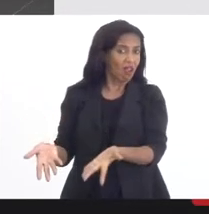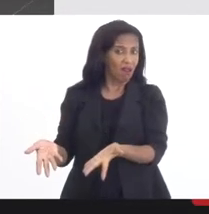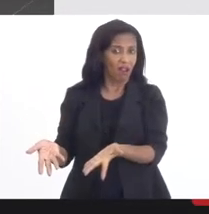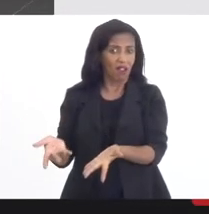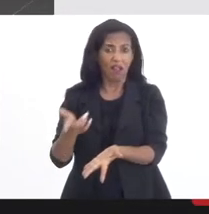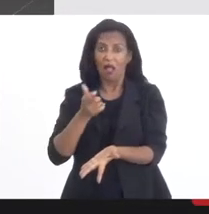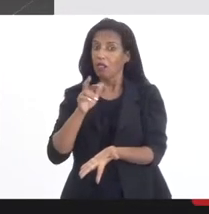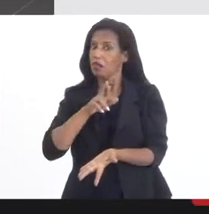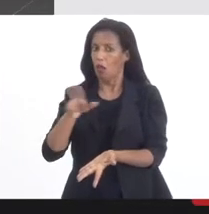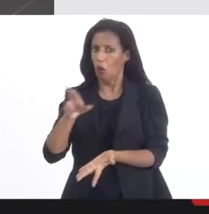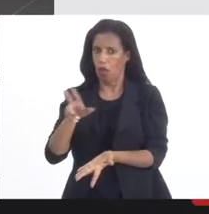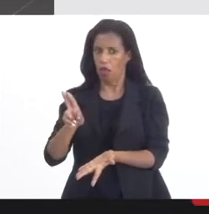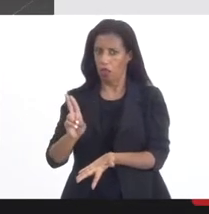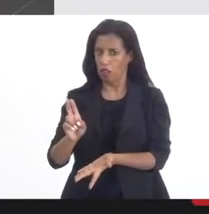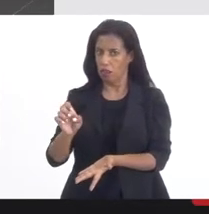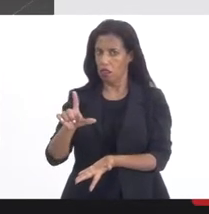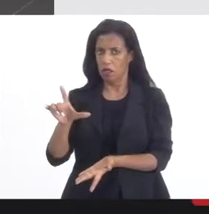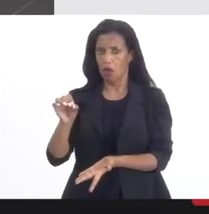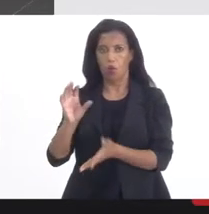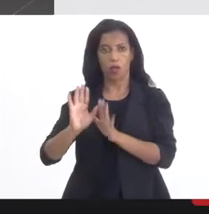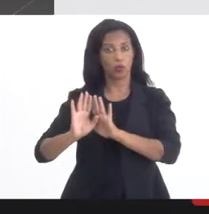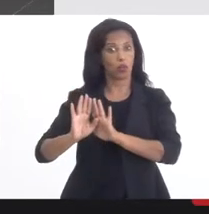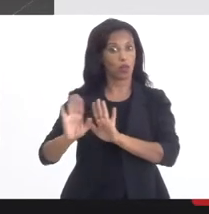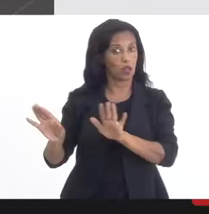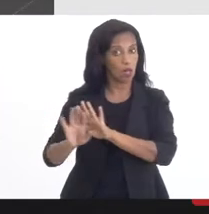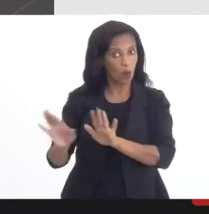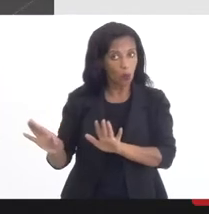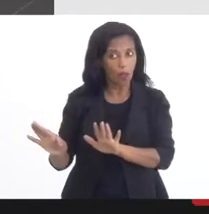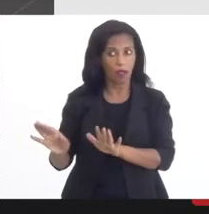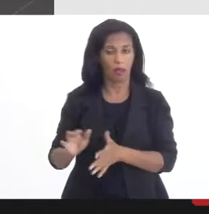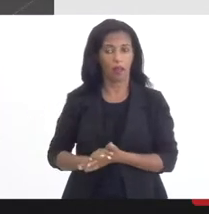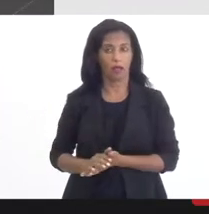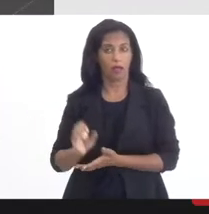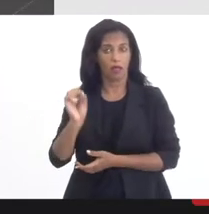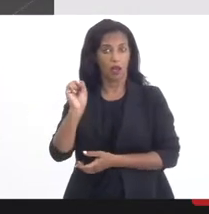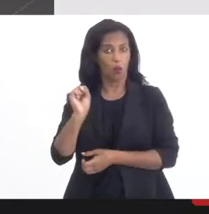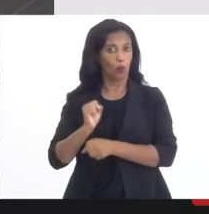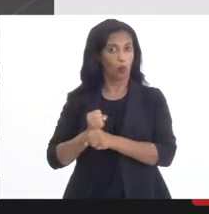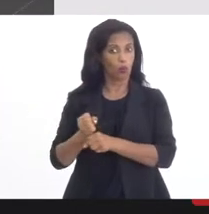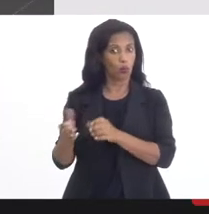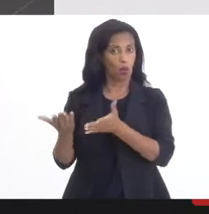não é da UESO. É uma cessão provisória que encerra daqui a 8 anos.